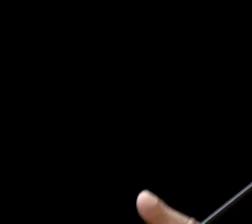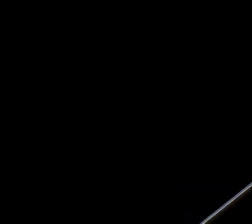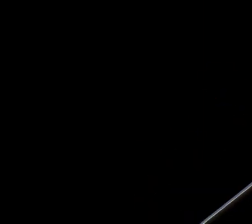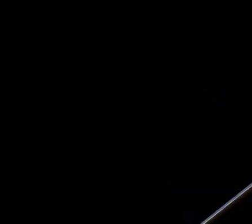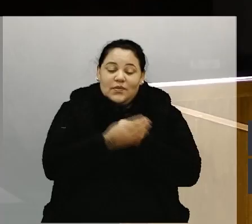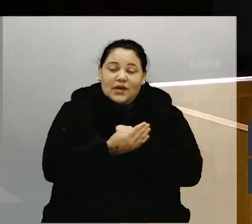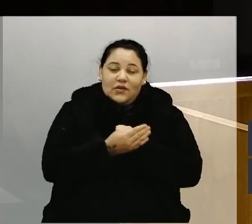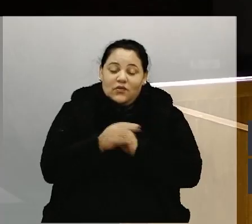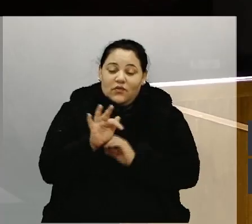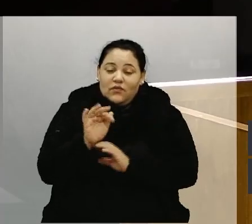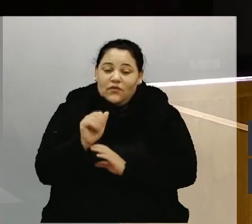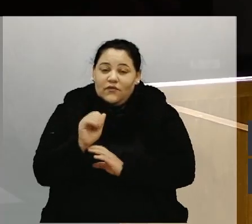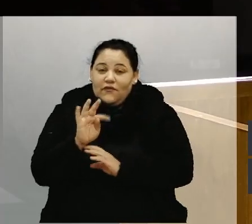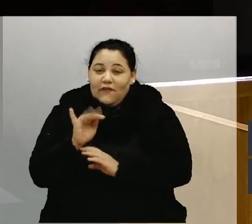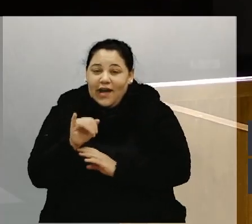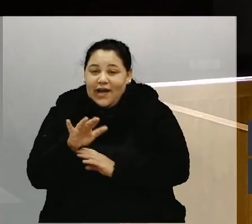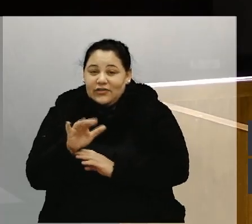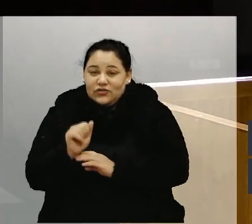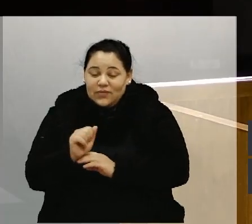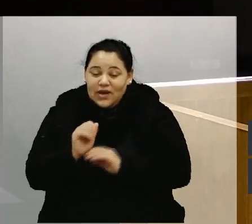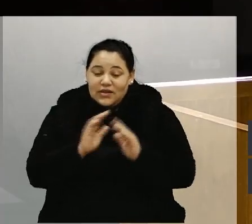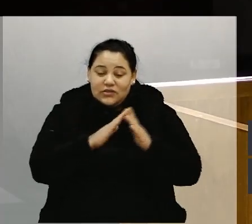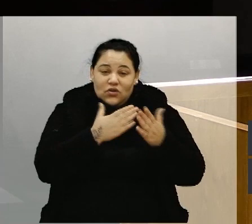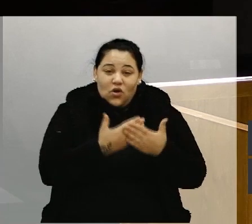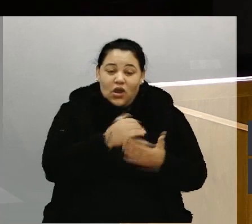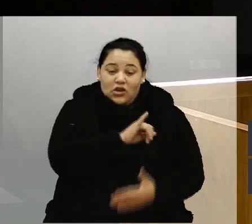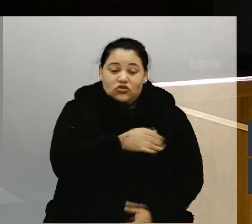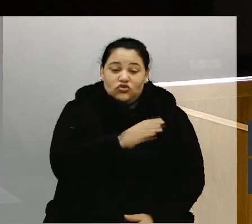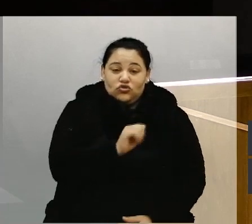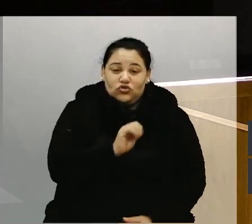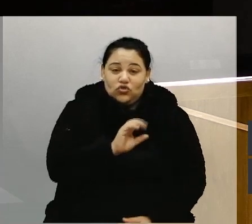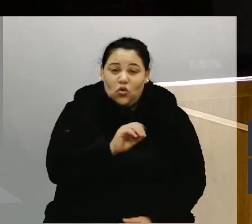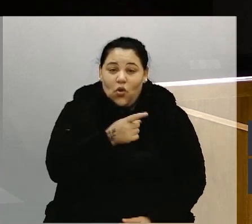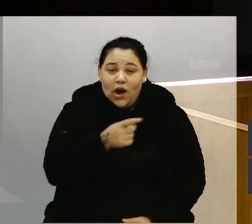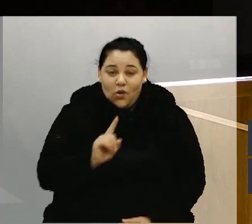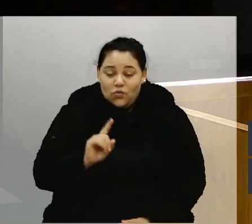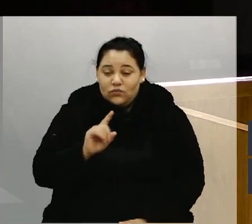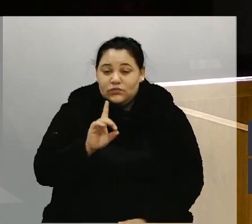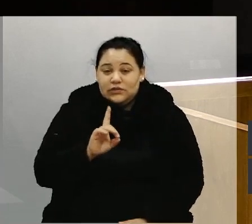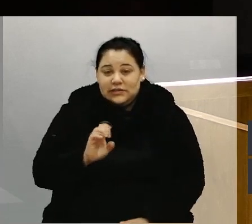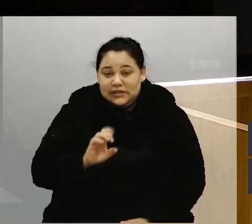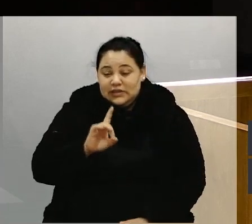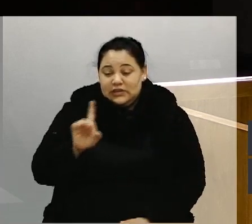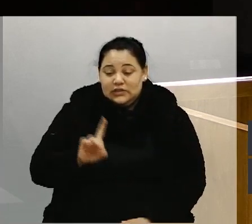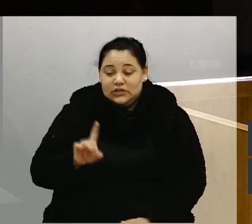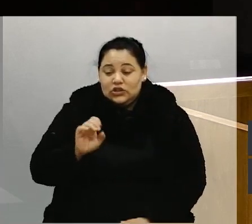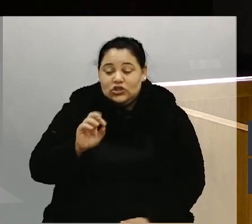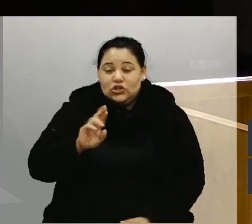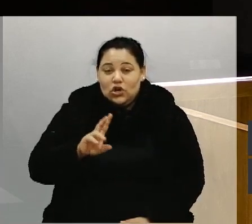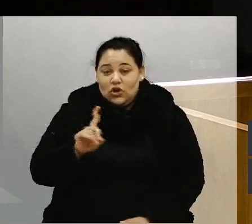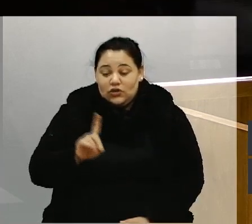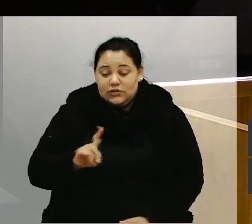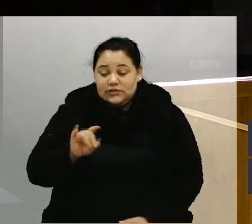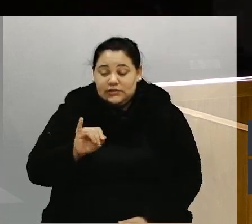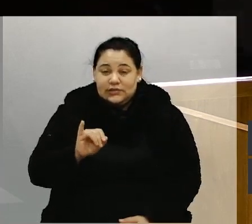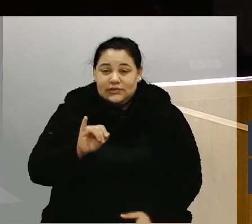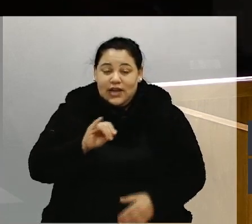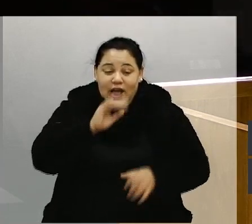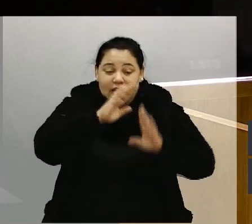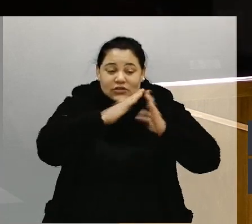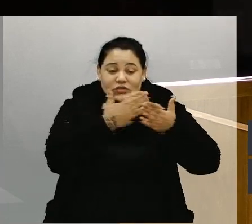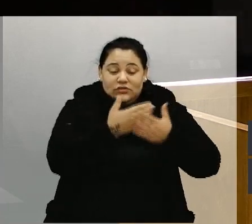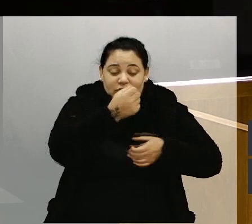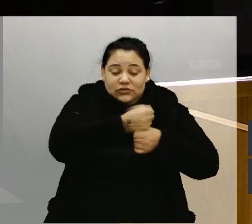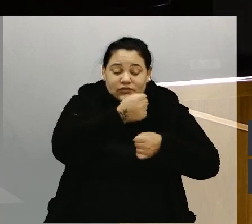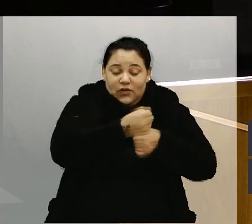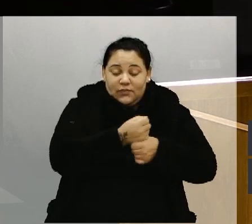João Desorze. João Desorze, essa escola está em reforma, os estudantes saem do João Desorze com o transporte do município